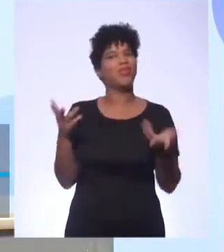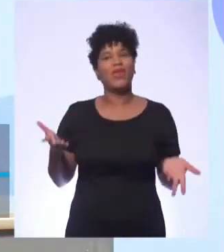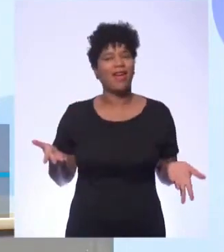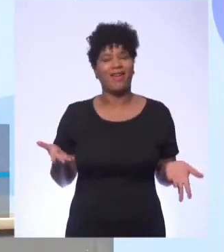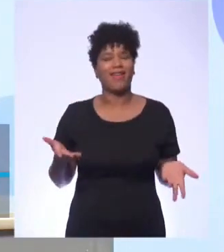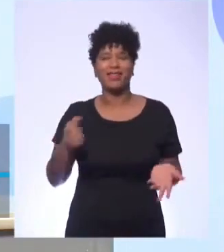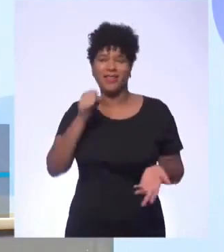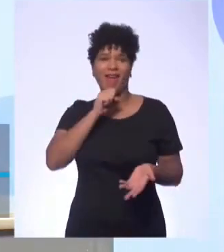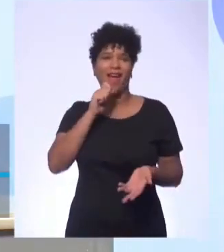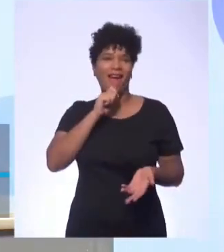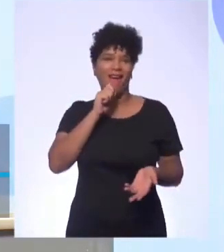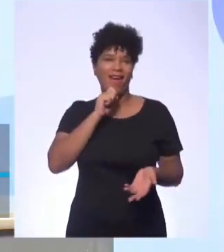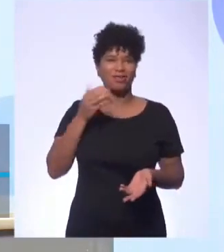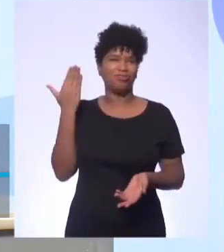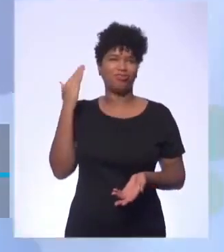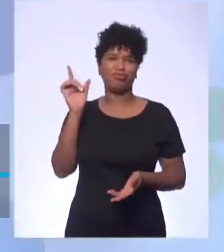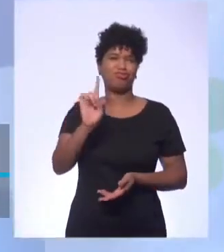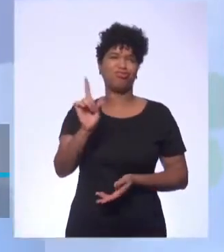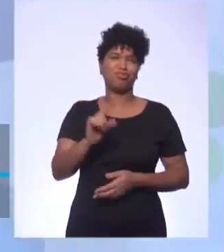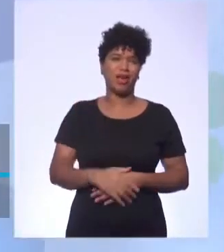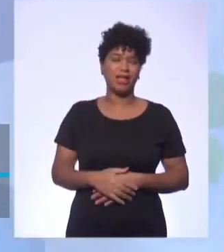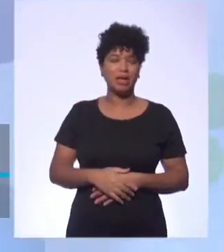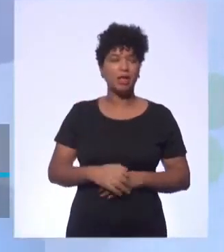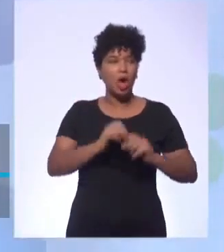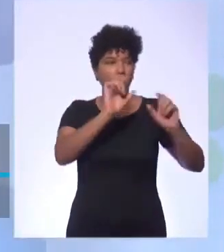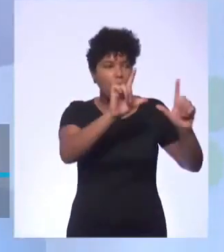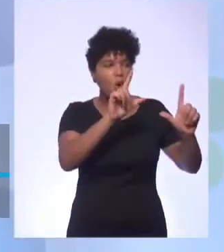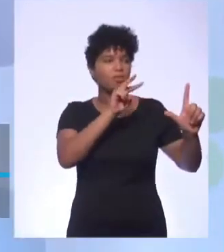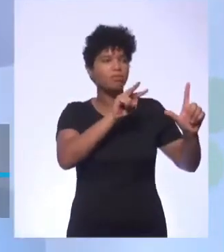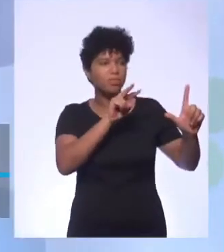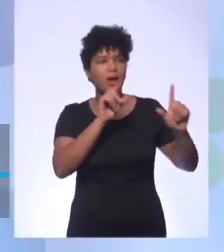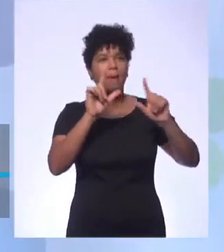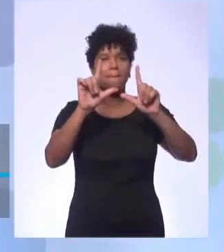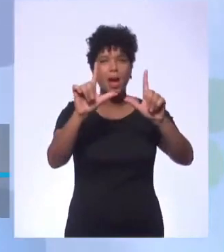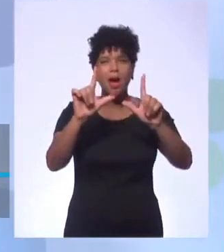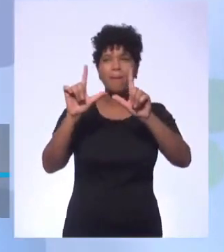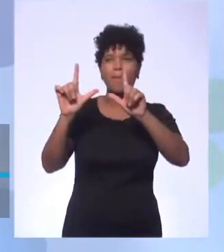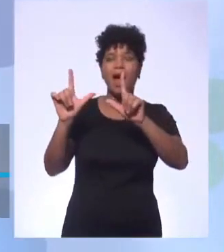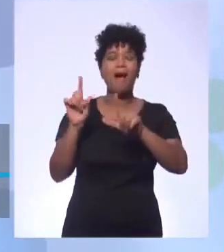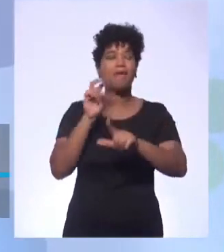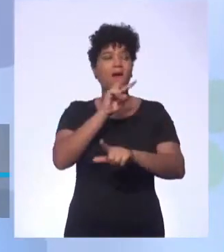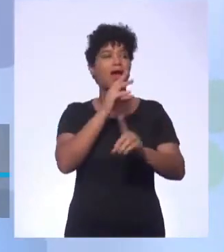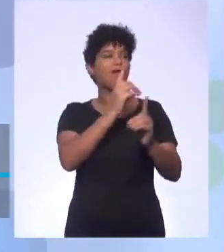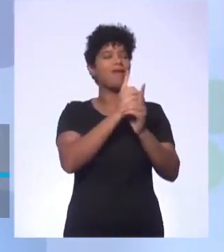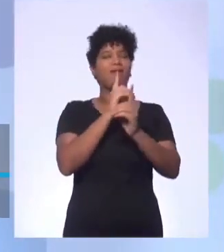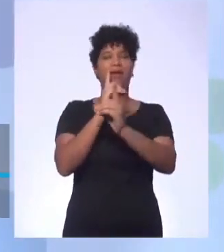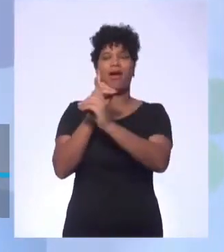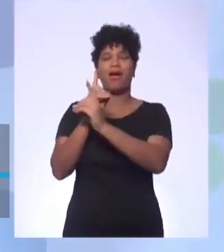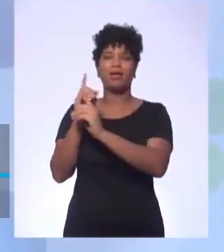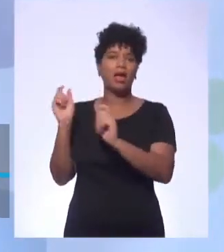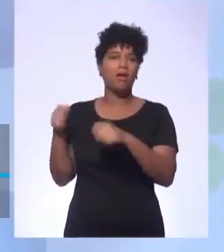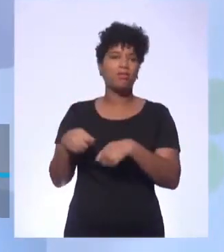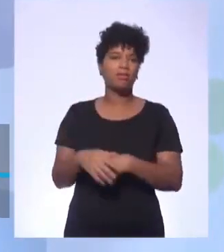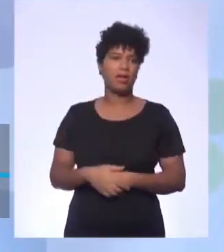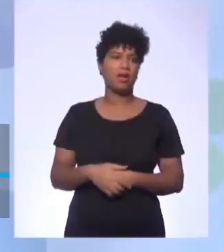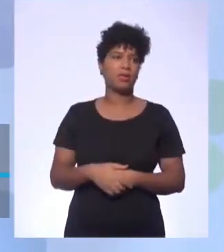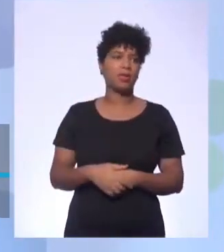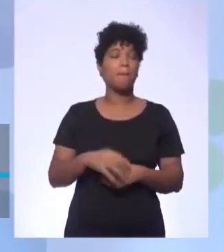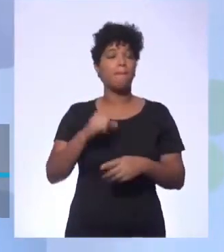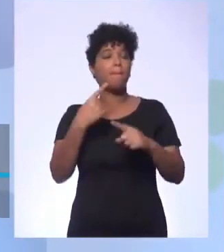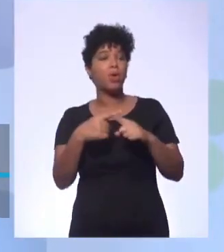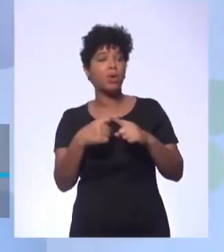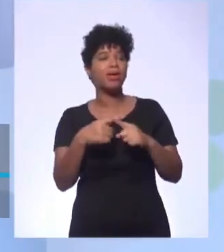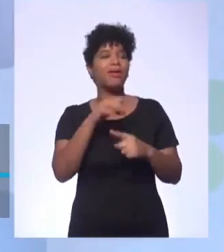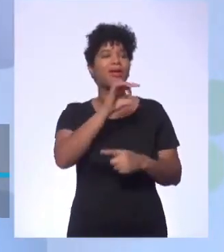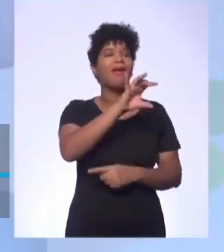moderno, não tem como, né? Sim. Só que quando a gente pega uma obra pictórica, por exemplo, né? Vamos falar um pouquinho né, de